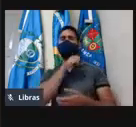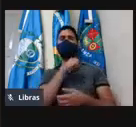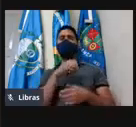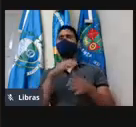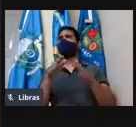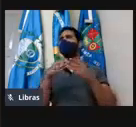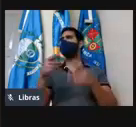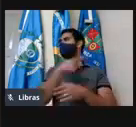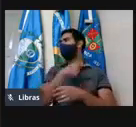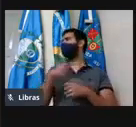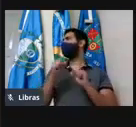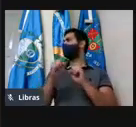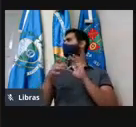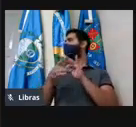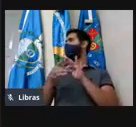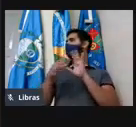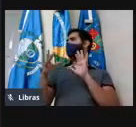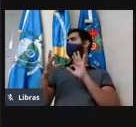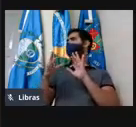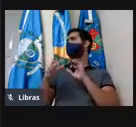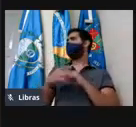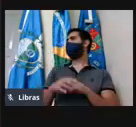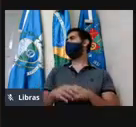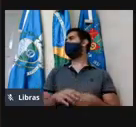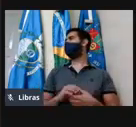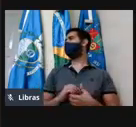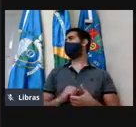pedir, presidente, que você possa liberar aqui